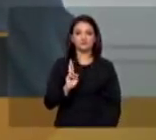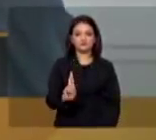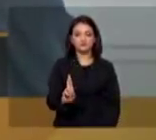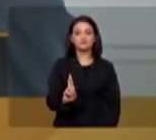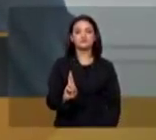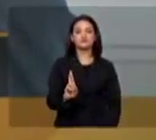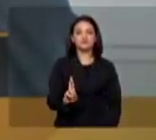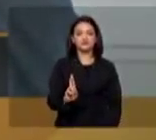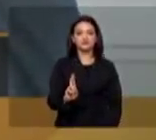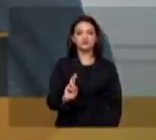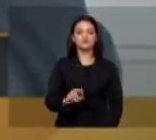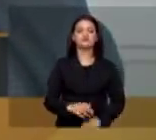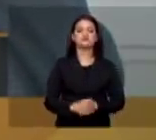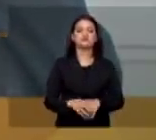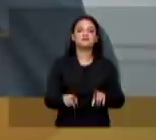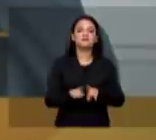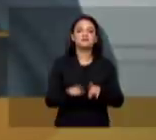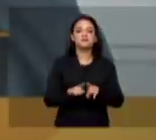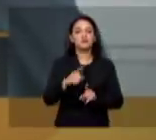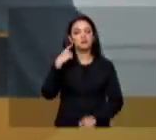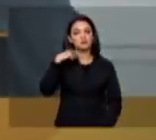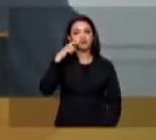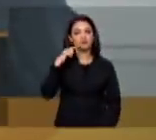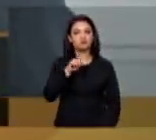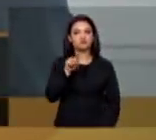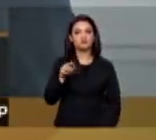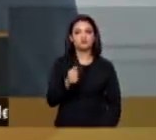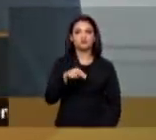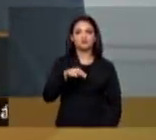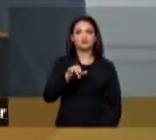vice-procurador-geral da República, e o doutor Cristiano Zanin, advogado.